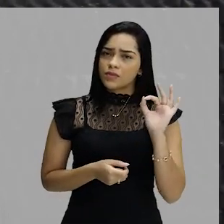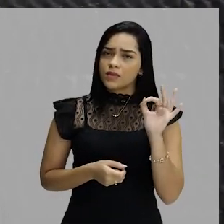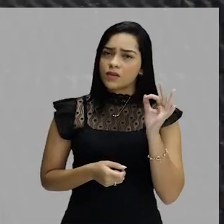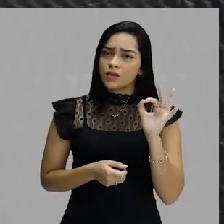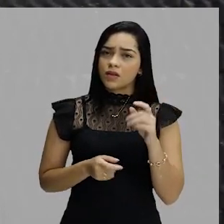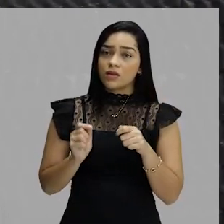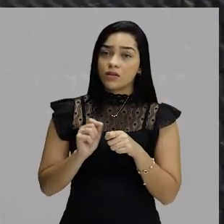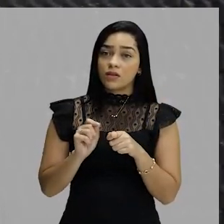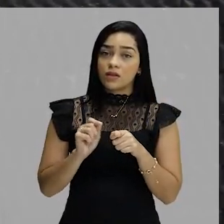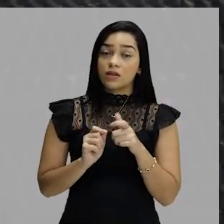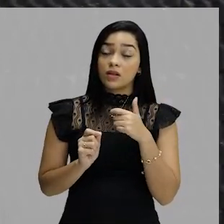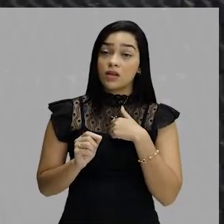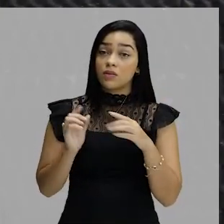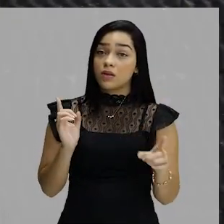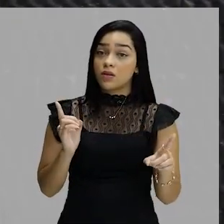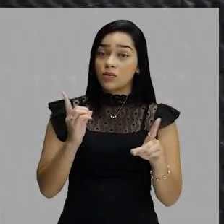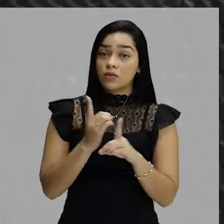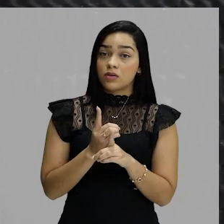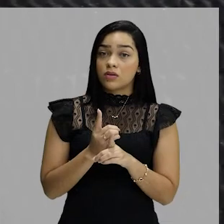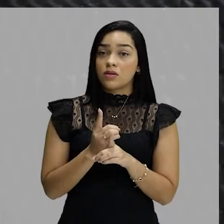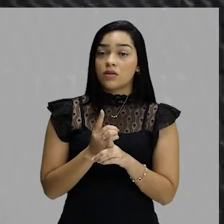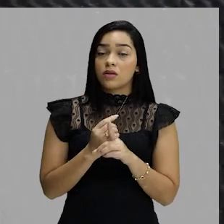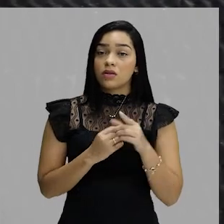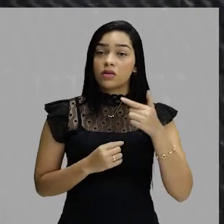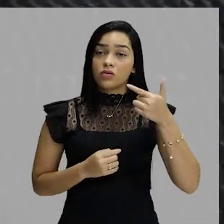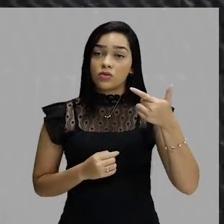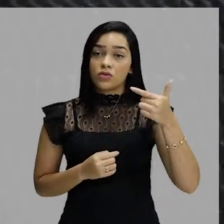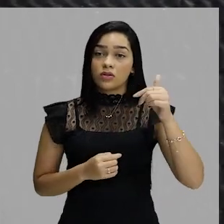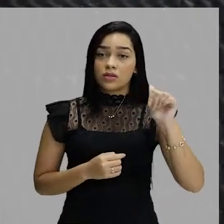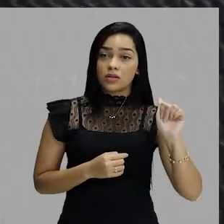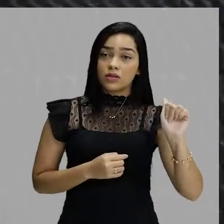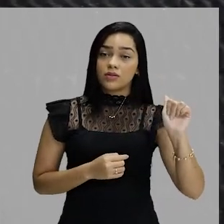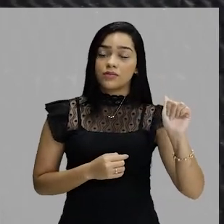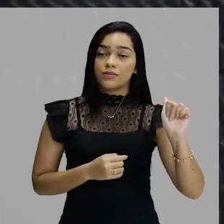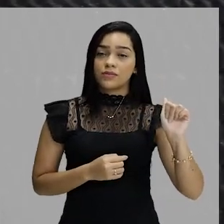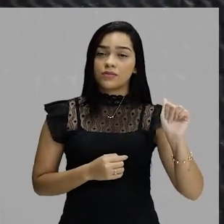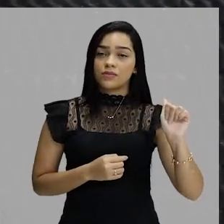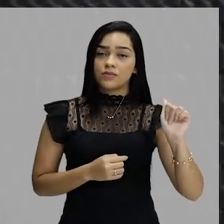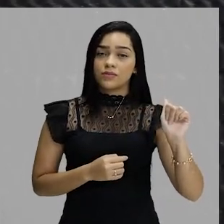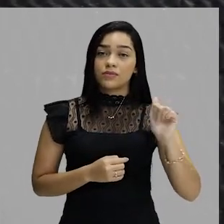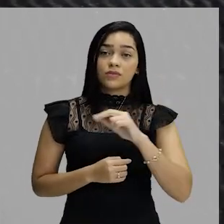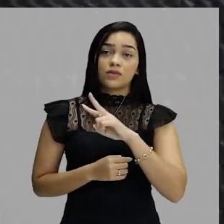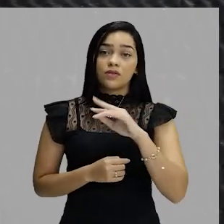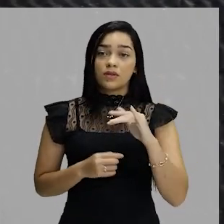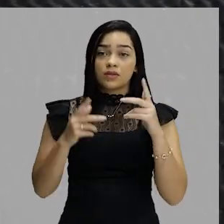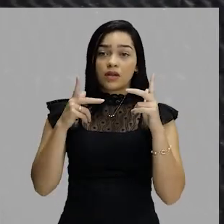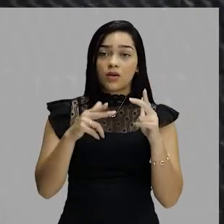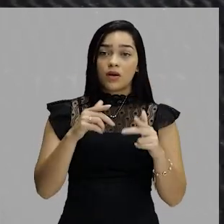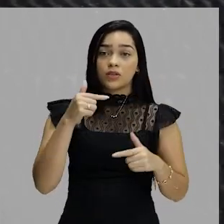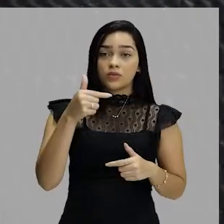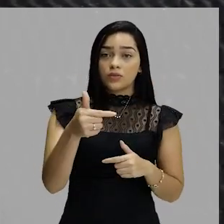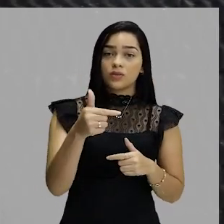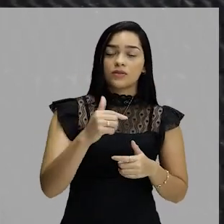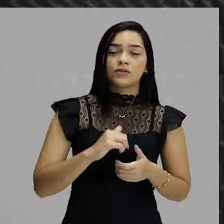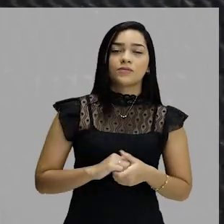Certo? Fazendo isso, eu vou encontrar que o 2A vai ser igual a